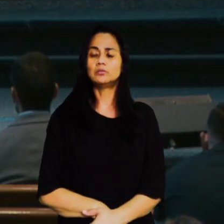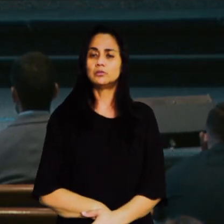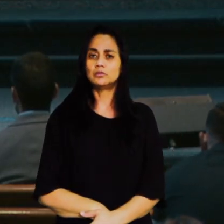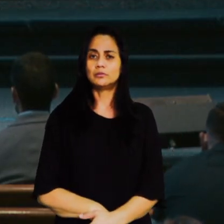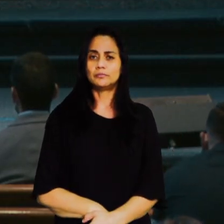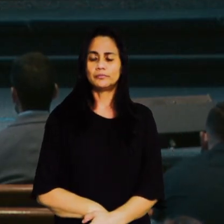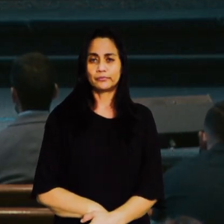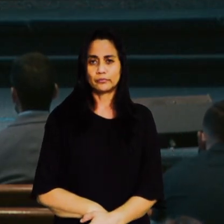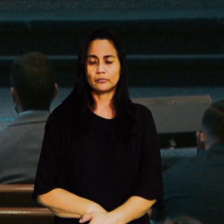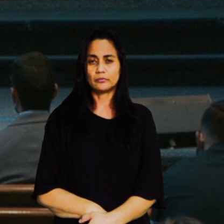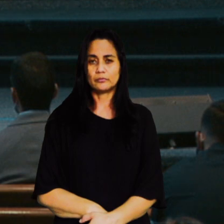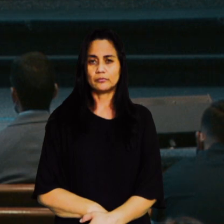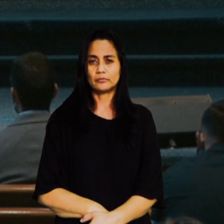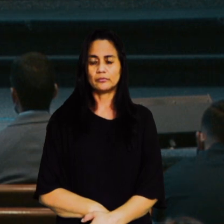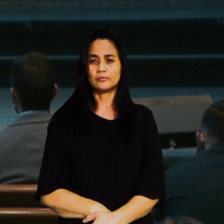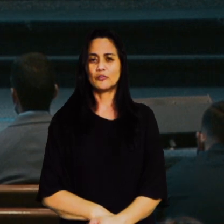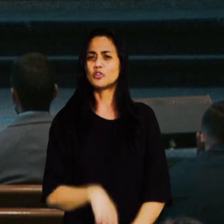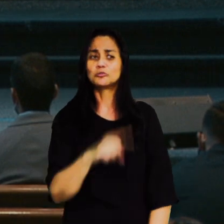Só um aleluia aqui.